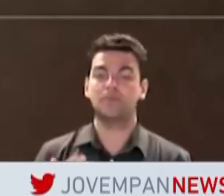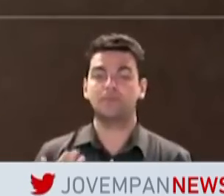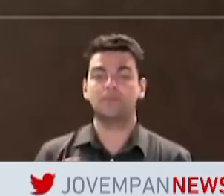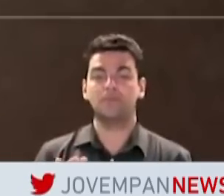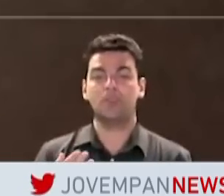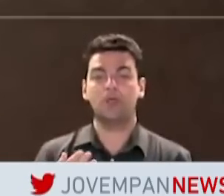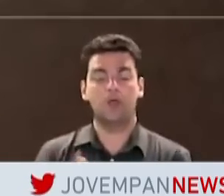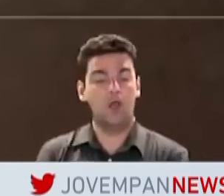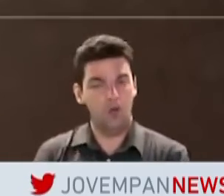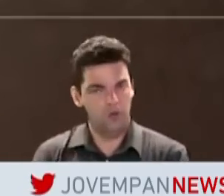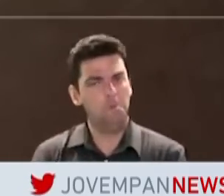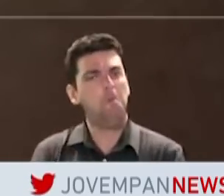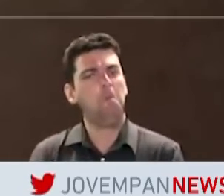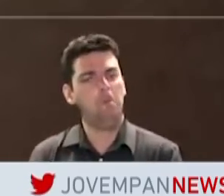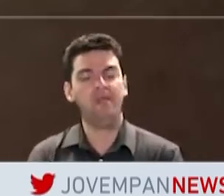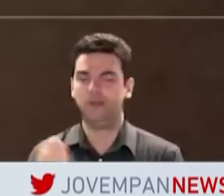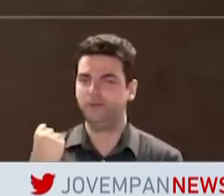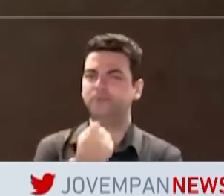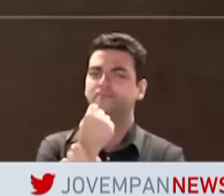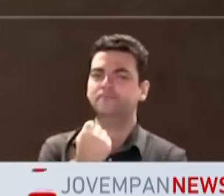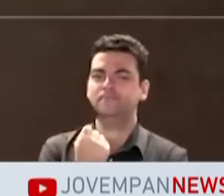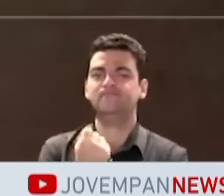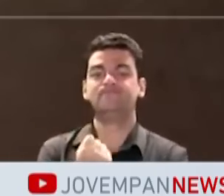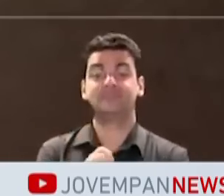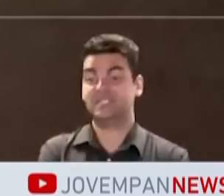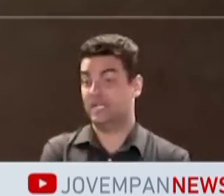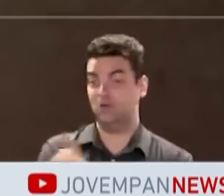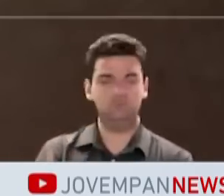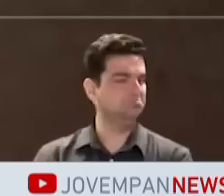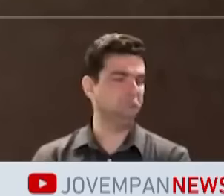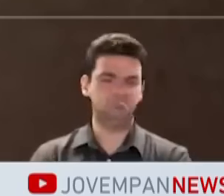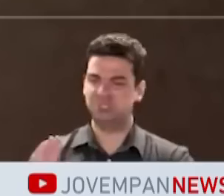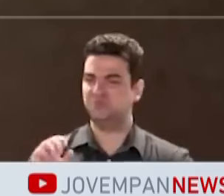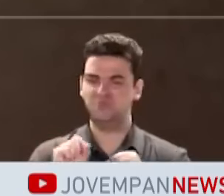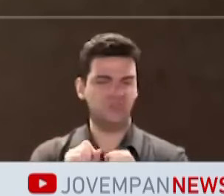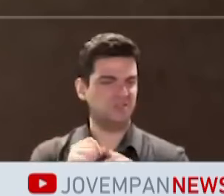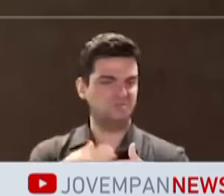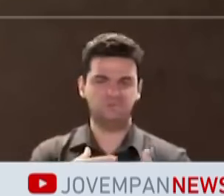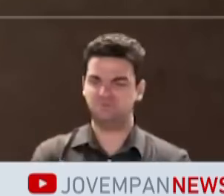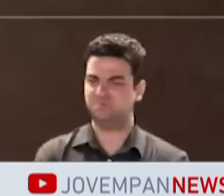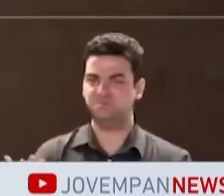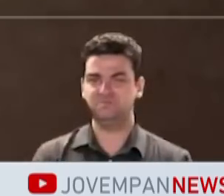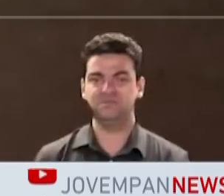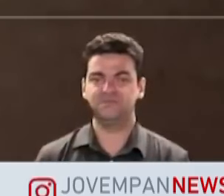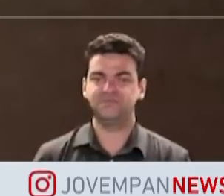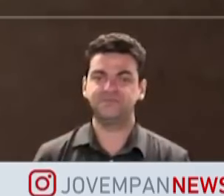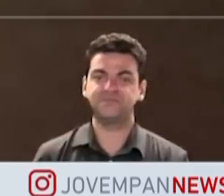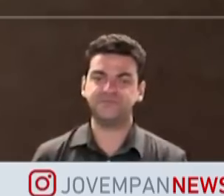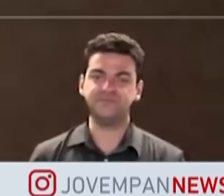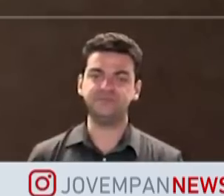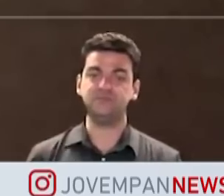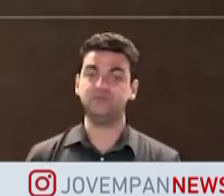ordem democrática e da garantia das liberdades essenciais dos cidadãos, em